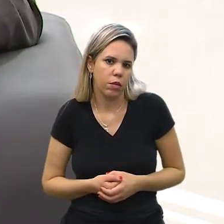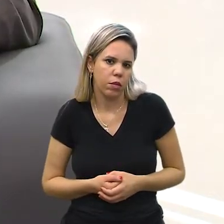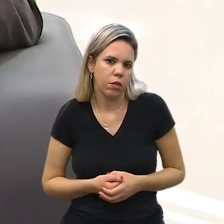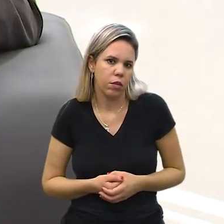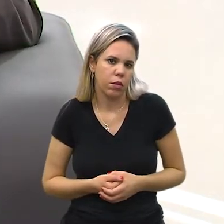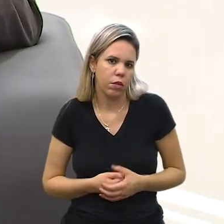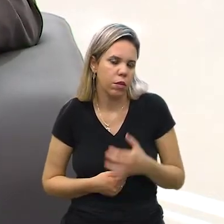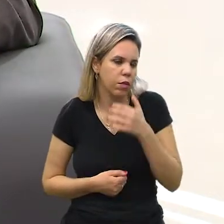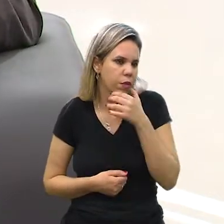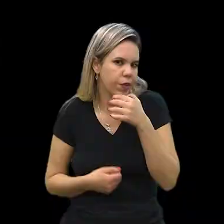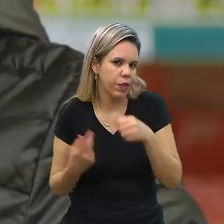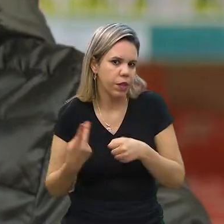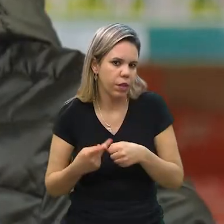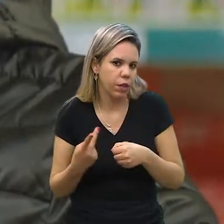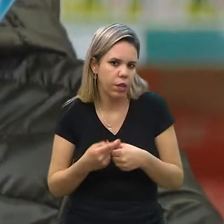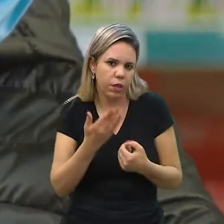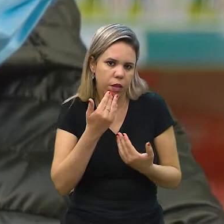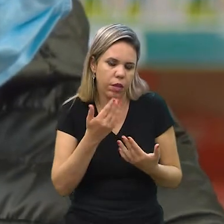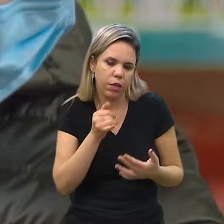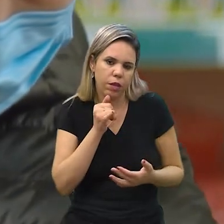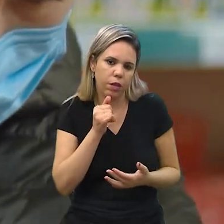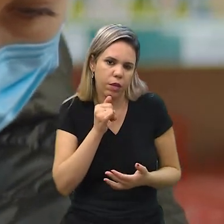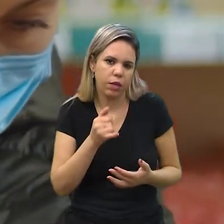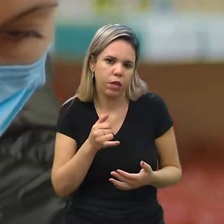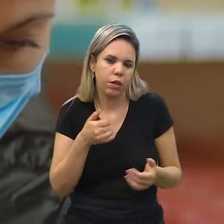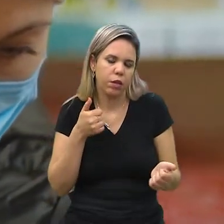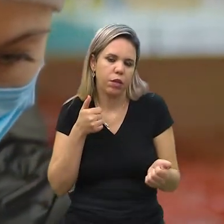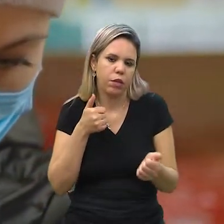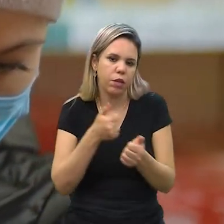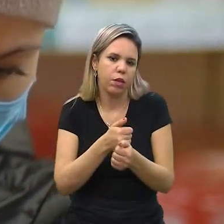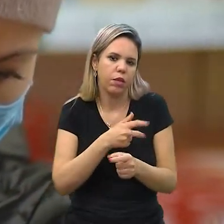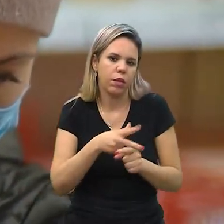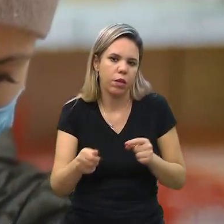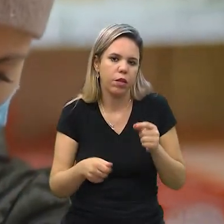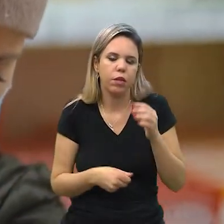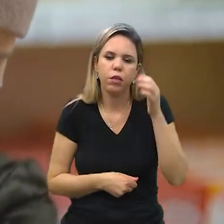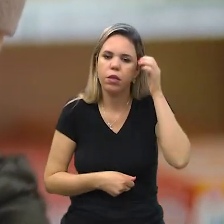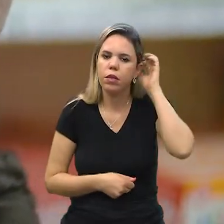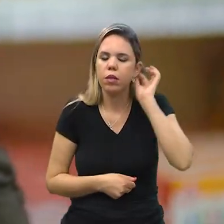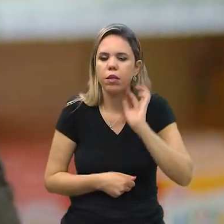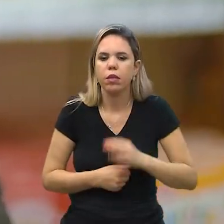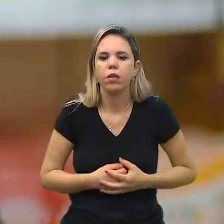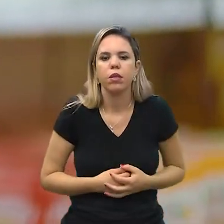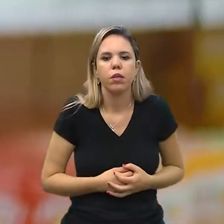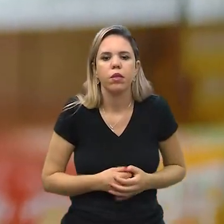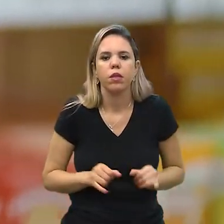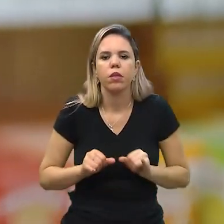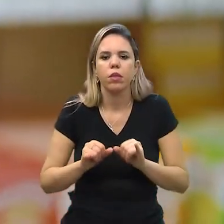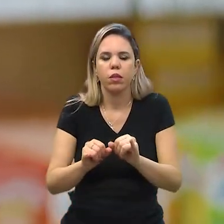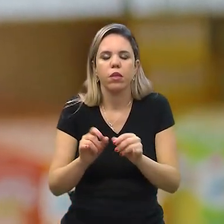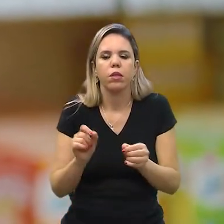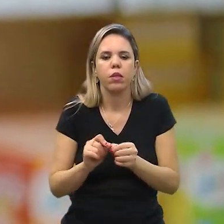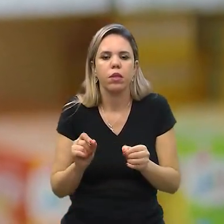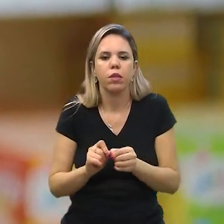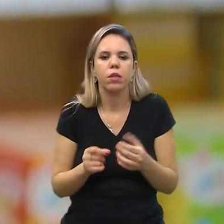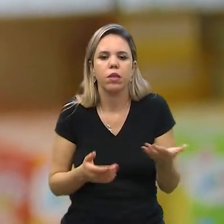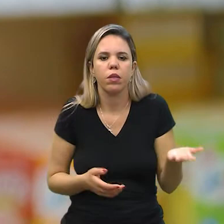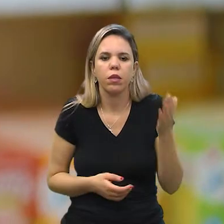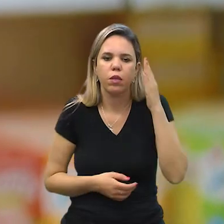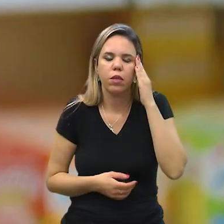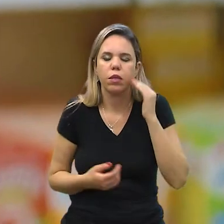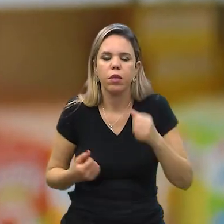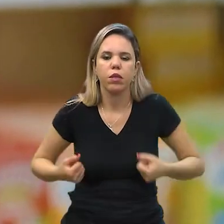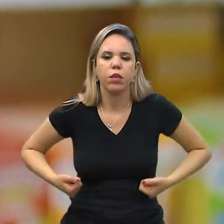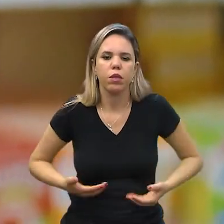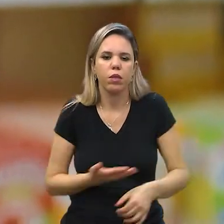Quando o produto alimentício, por exemplo, está próximo ao vencimento, tá? Os mercados, o que é que eles fazem? Eles